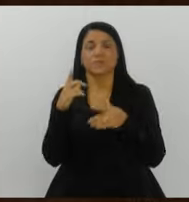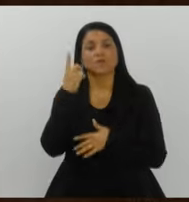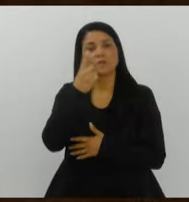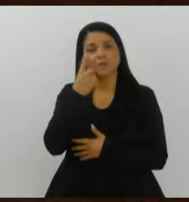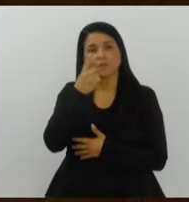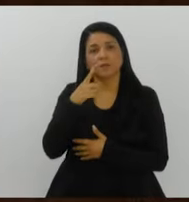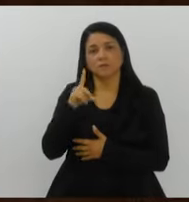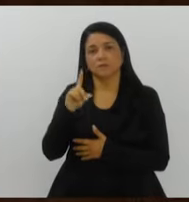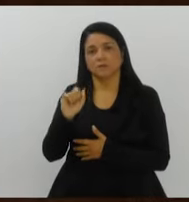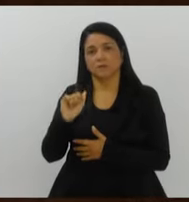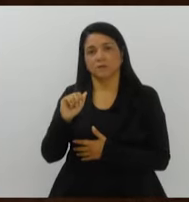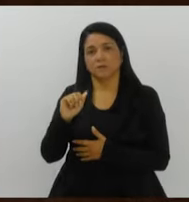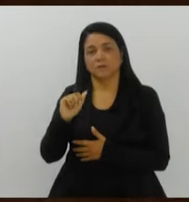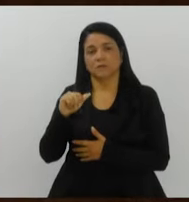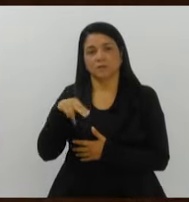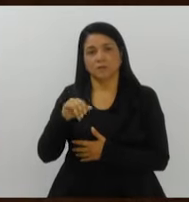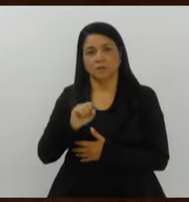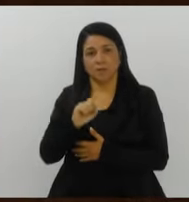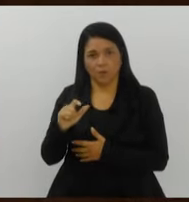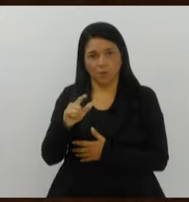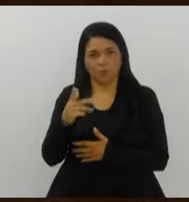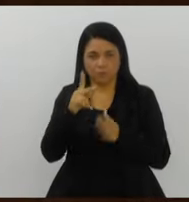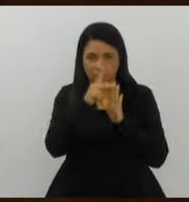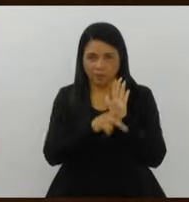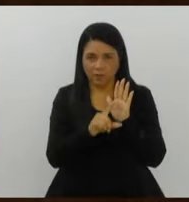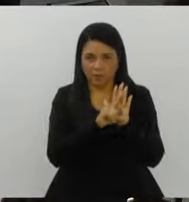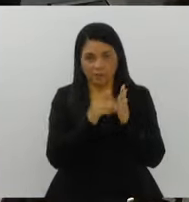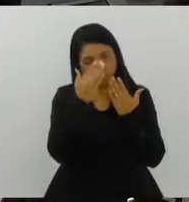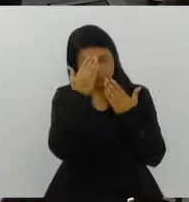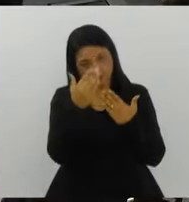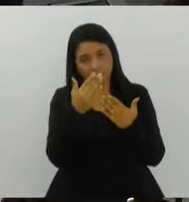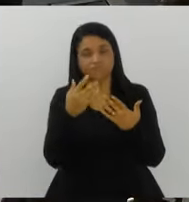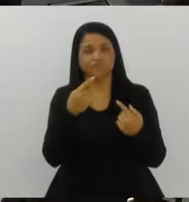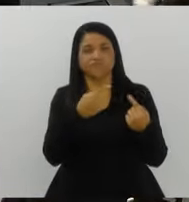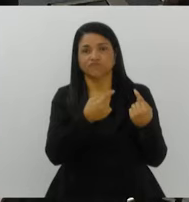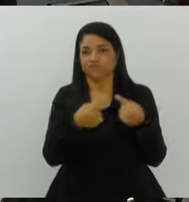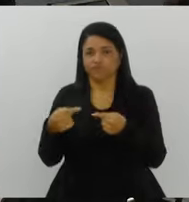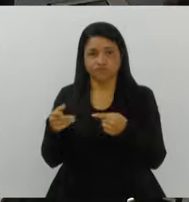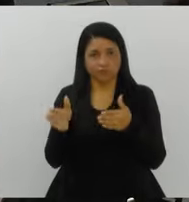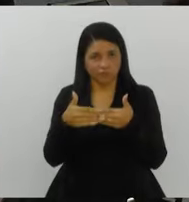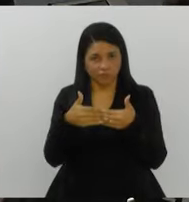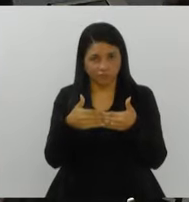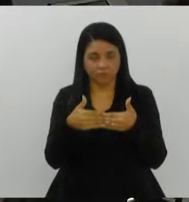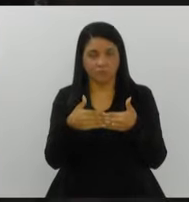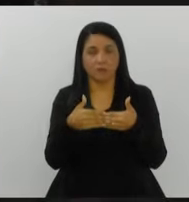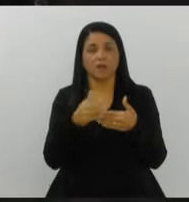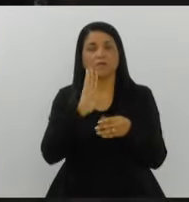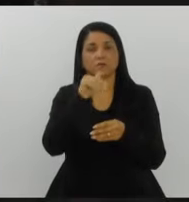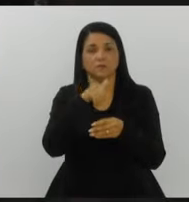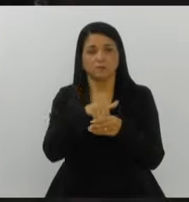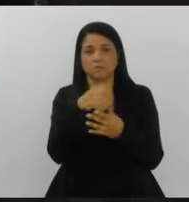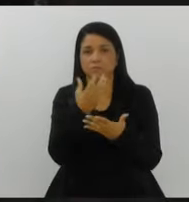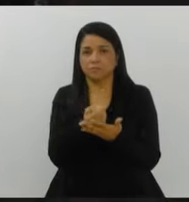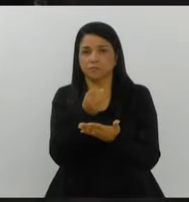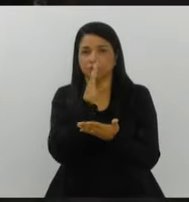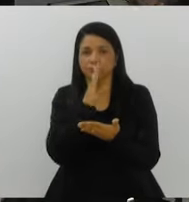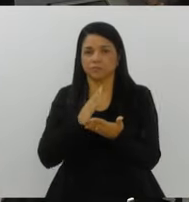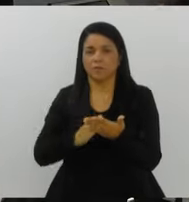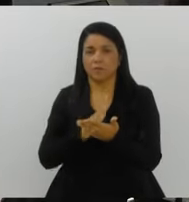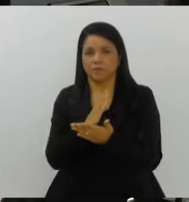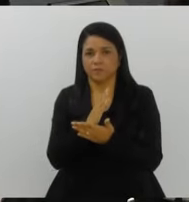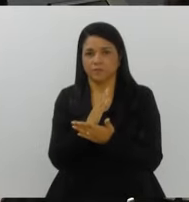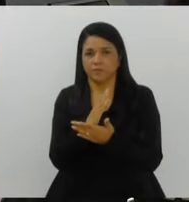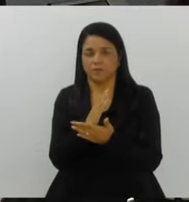deputado Daniel Librelon pela proposição. Obrigada. Não havendo mais quem queira discutir, encerrada a discussão e votação, os senhores que aprovam permaneçam como